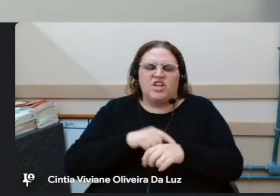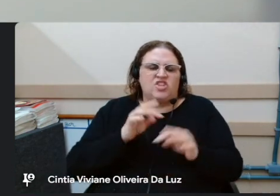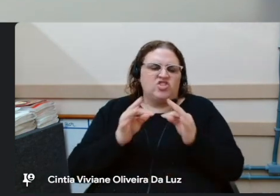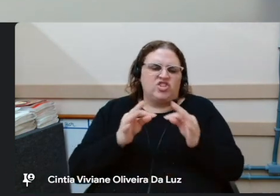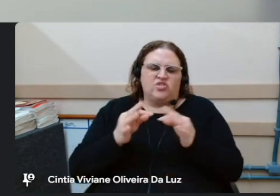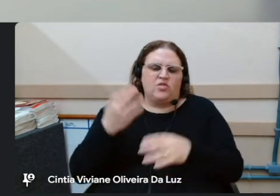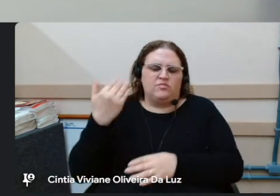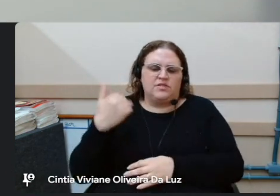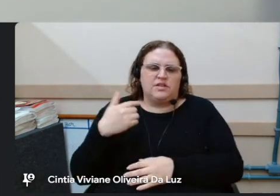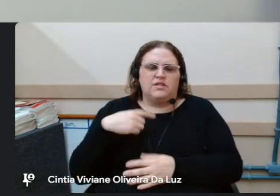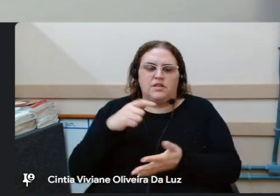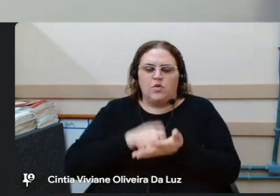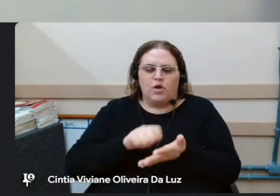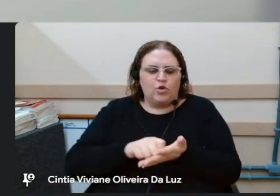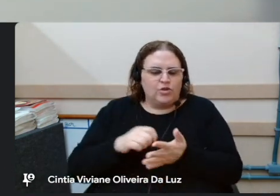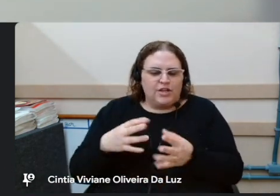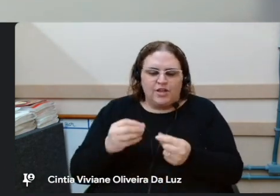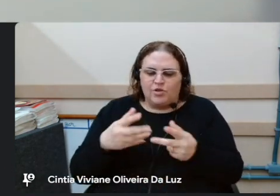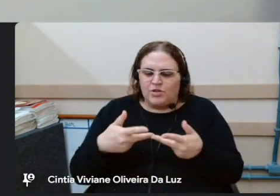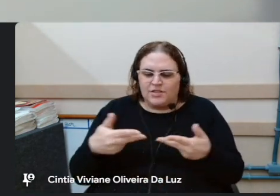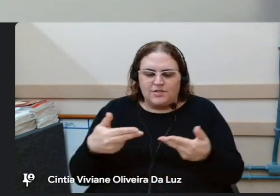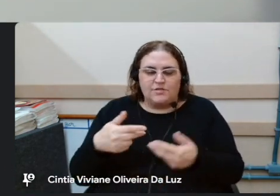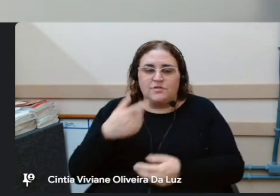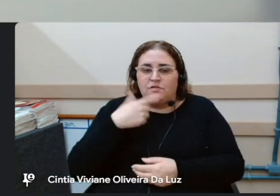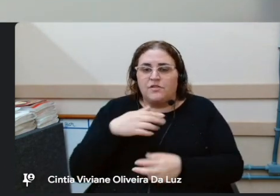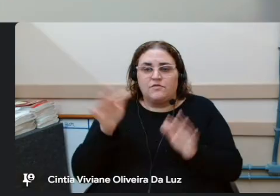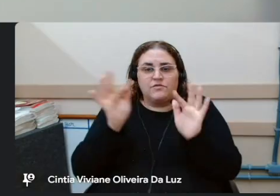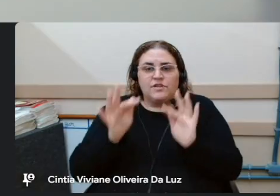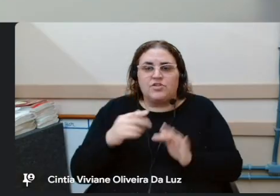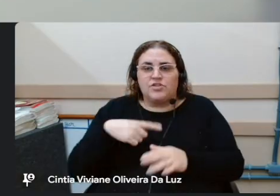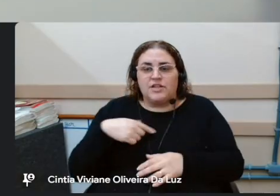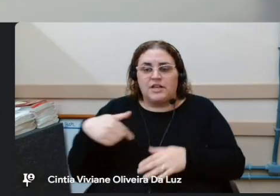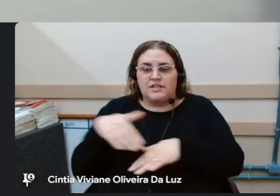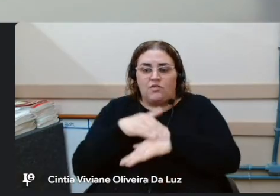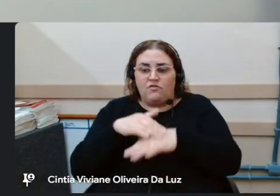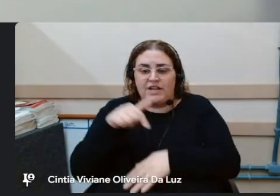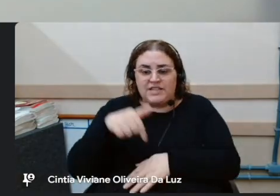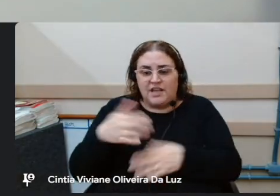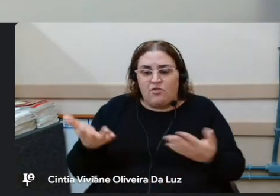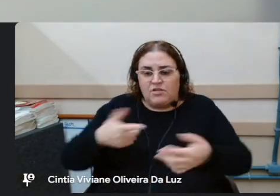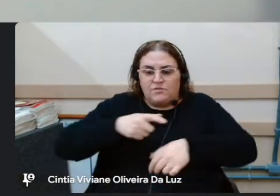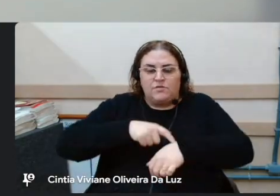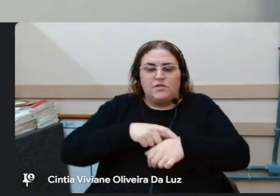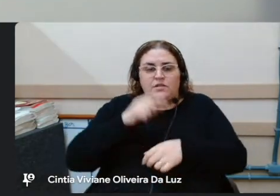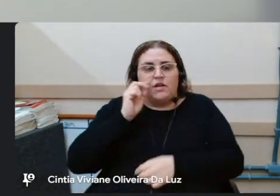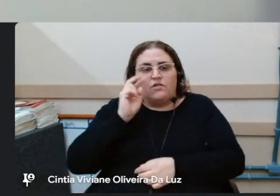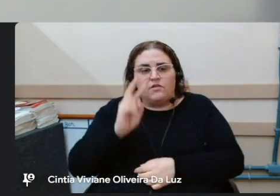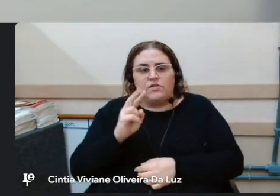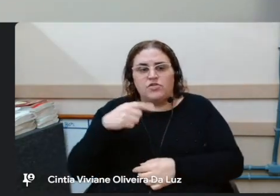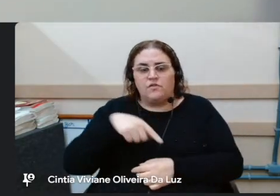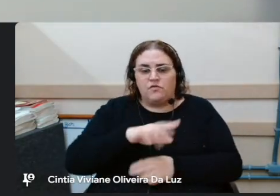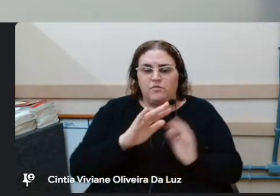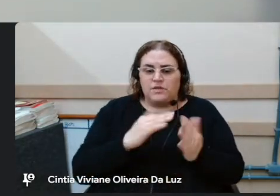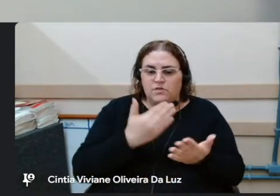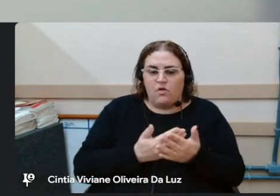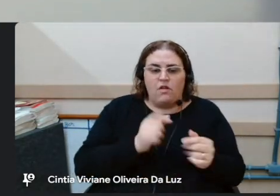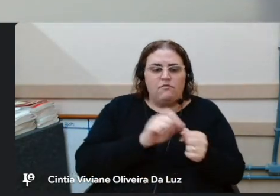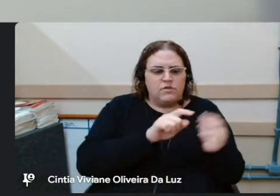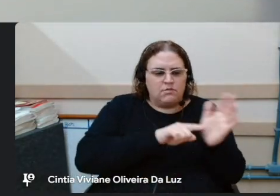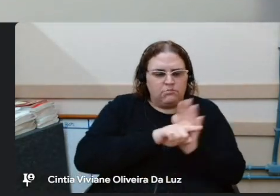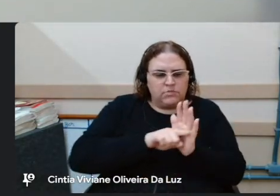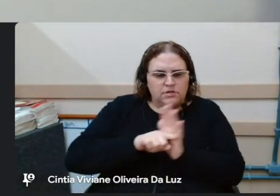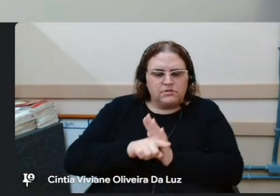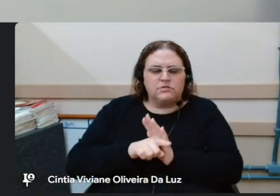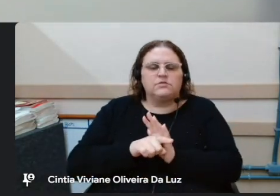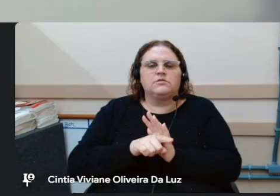tiktok eu anotei tudo porque eu fico muito feliz em em existir esse debate aqui porque é o que eu vejo eu fui pra